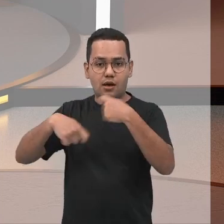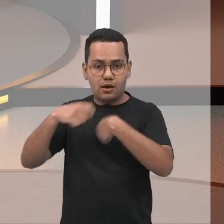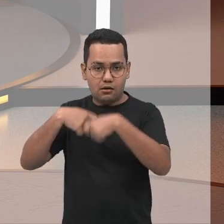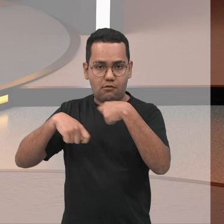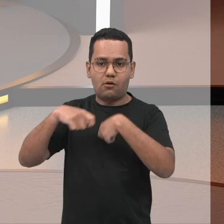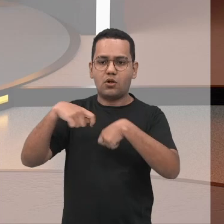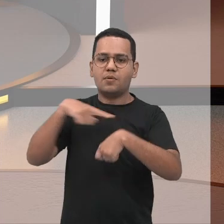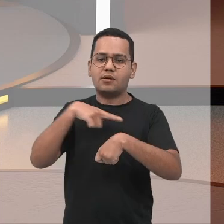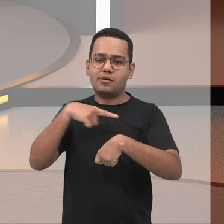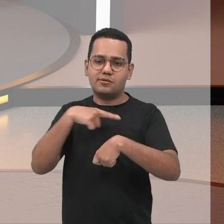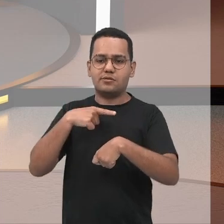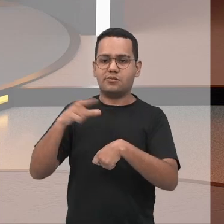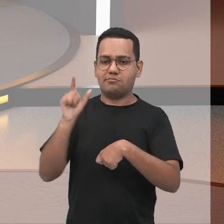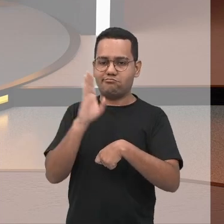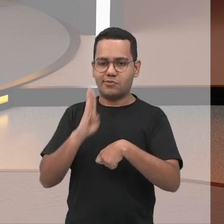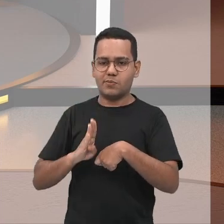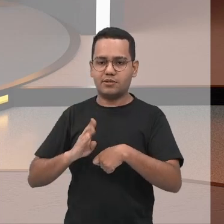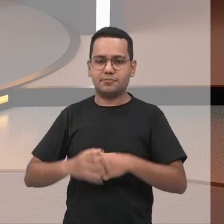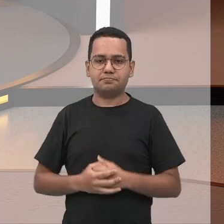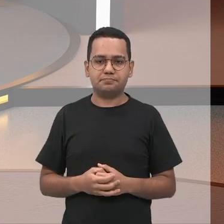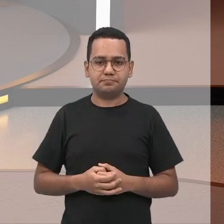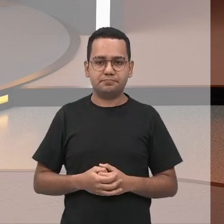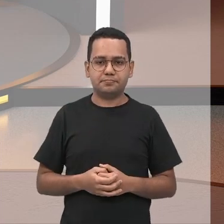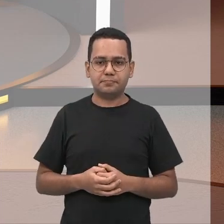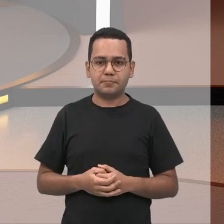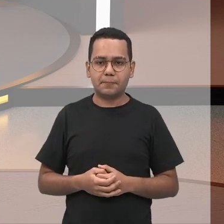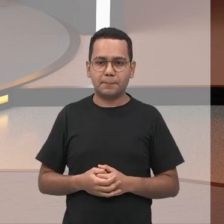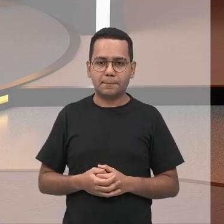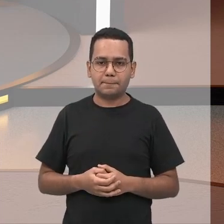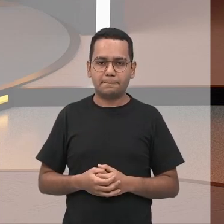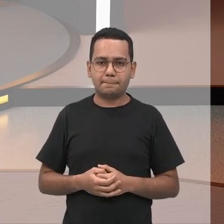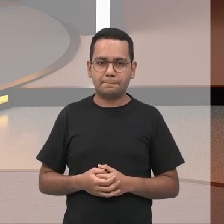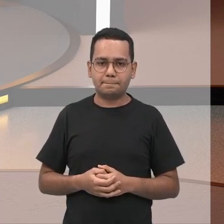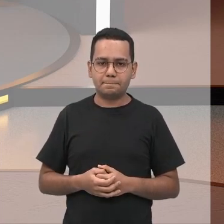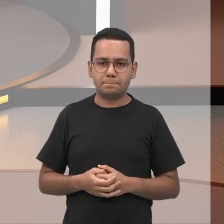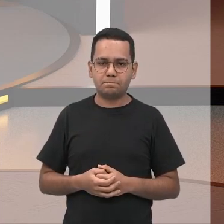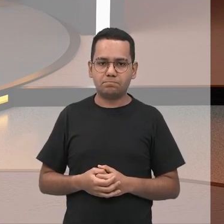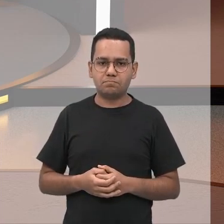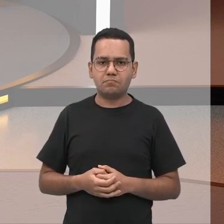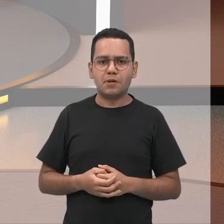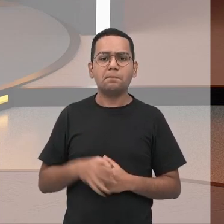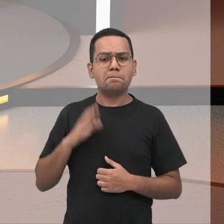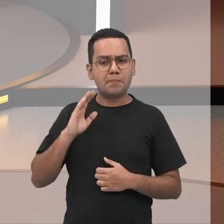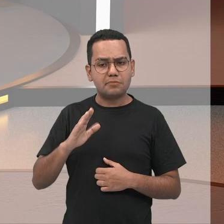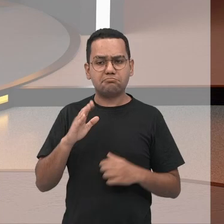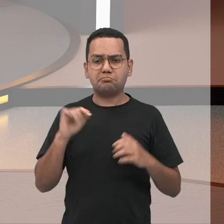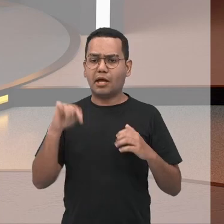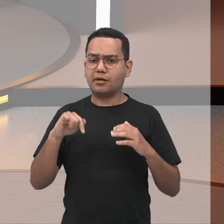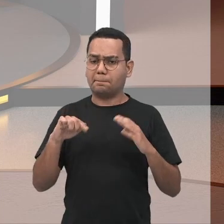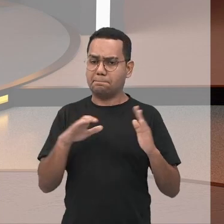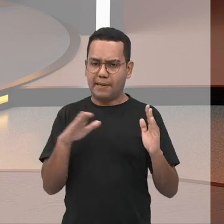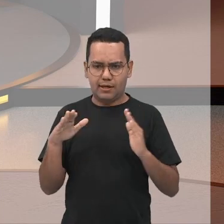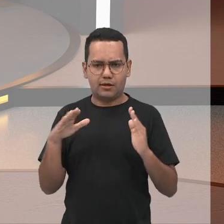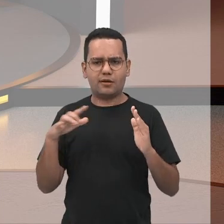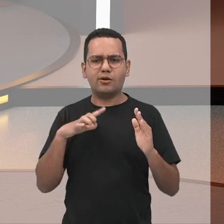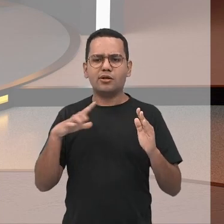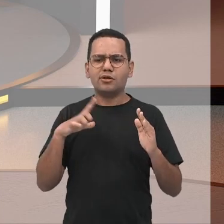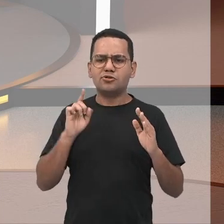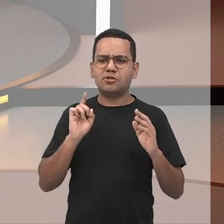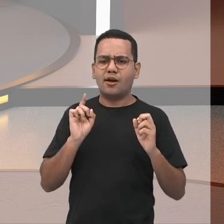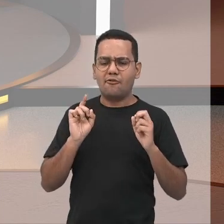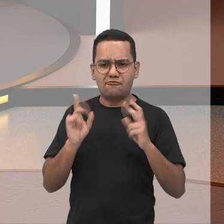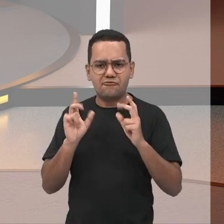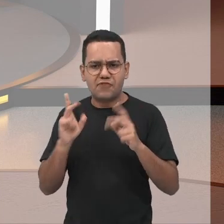isso? E éramos, na época, um mercado periférico com uma produção